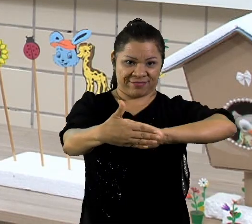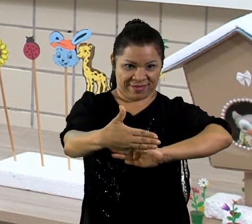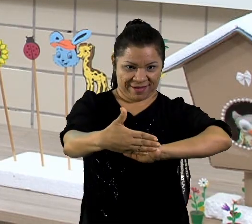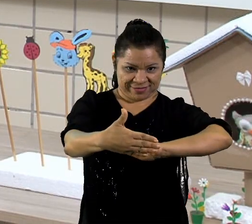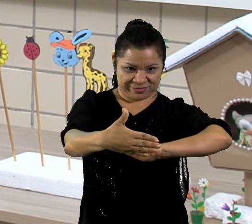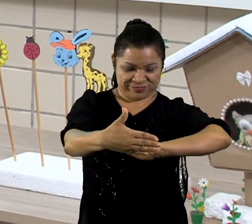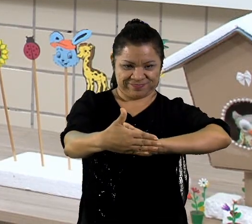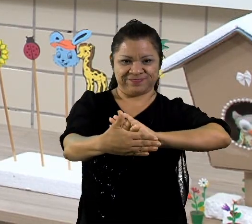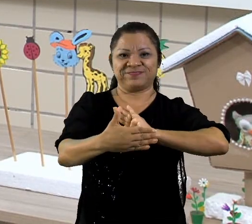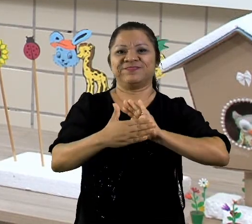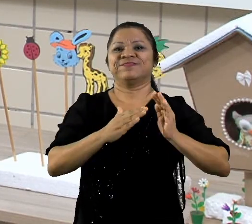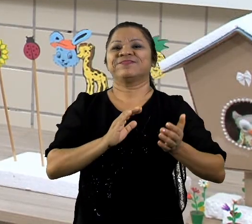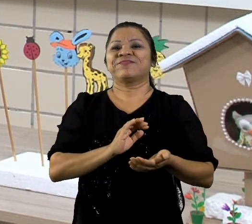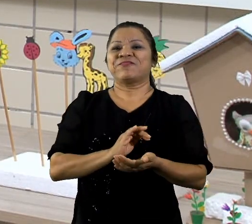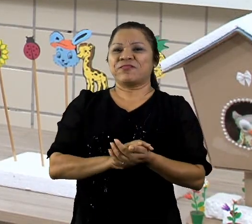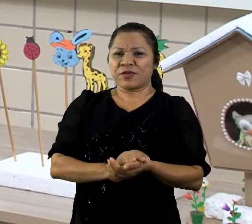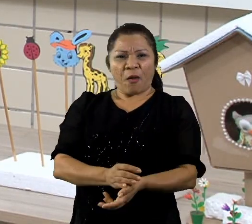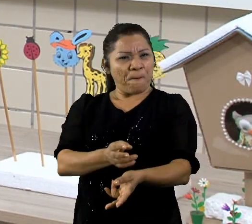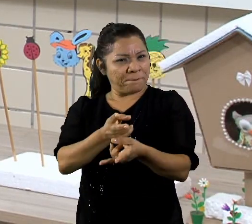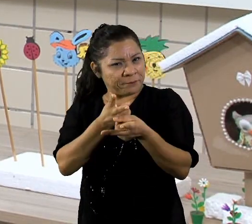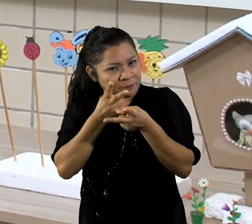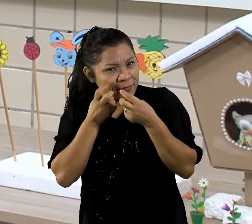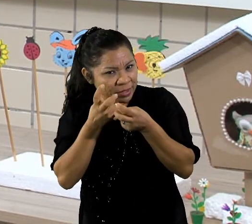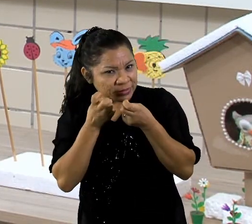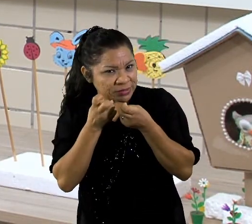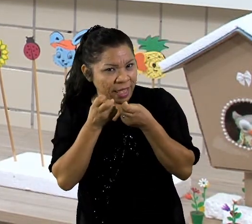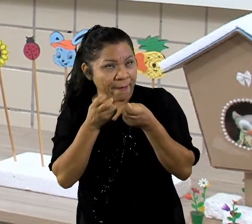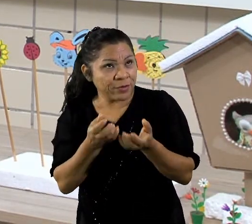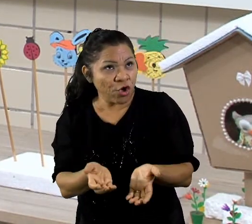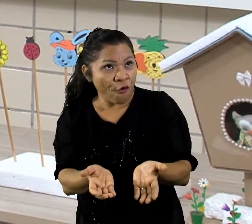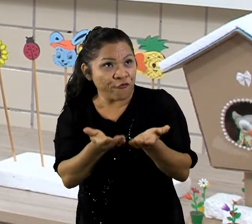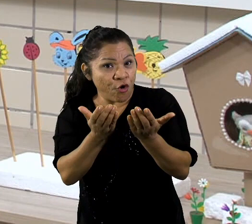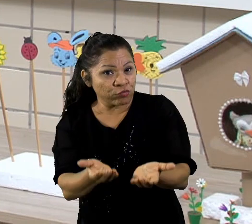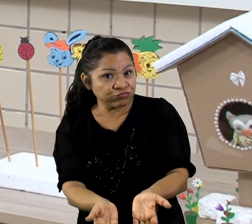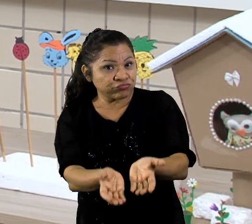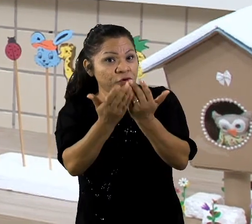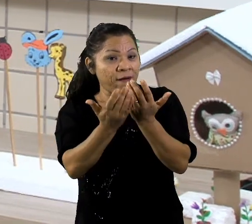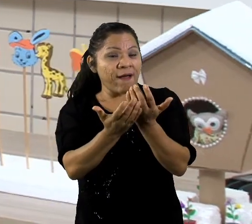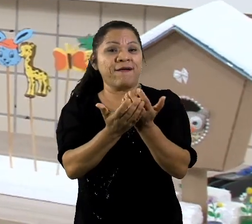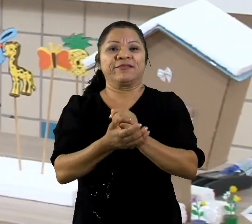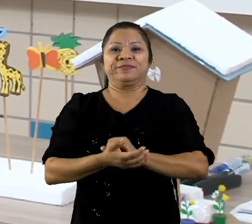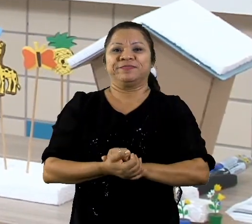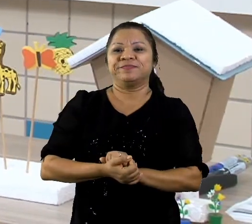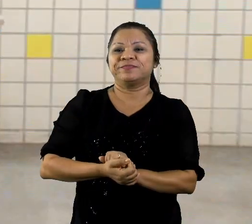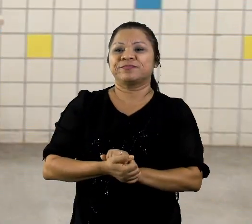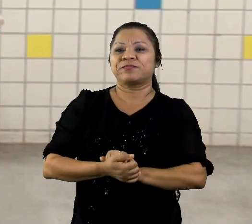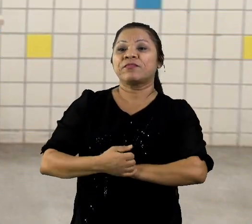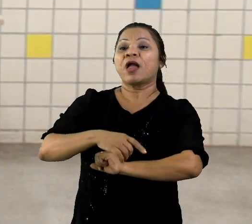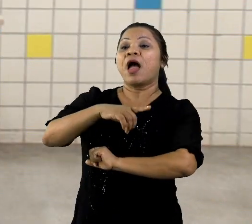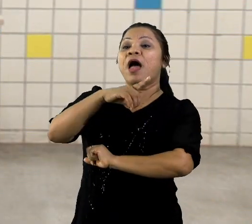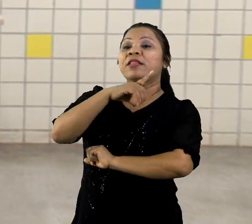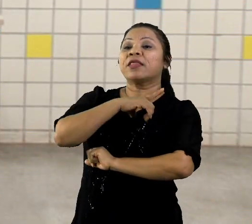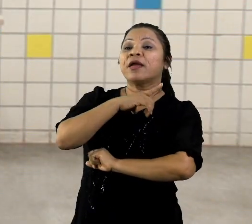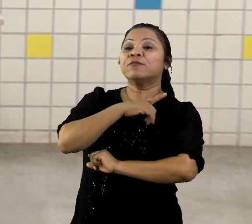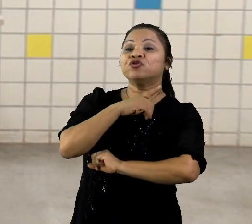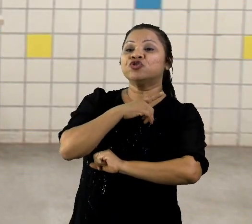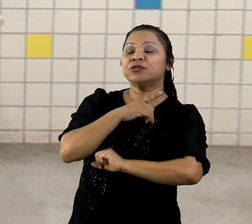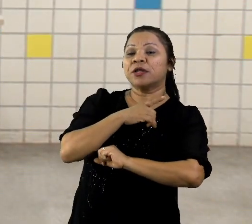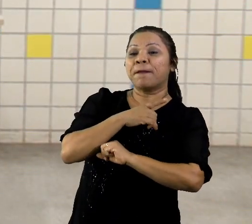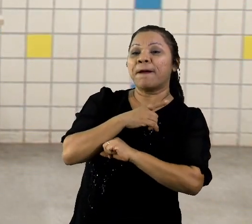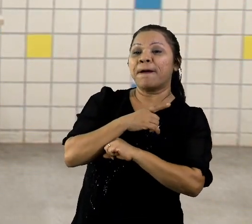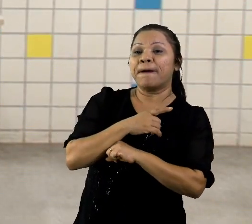e atrás. Vocês percebem que esse dado, eu vou jogar ele para cima, né? Aqui nós temos os palitoches